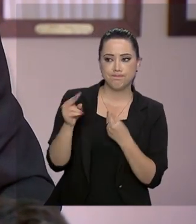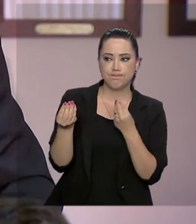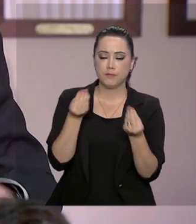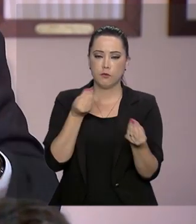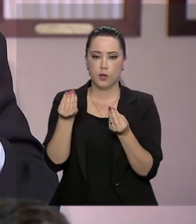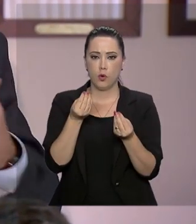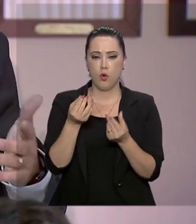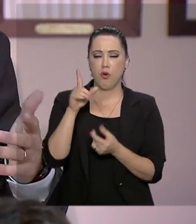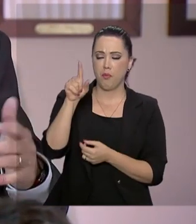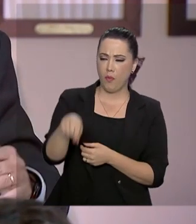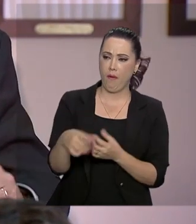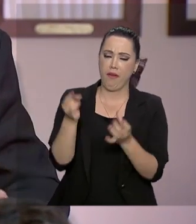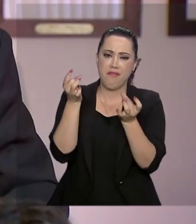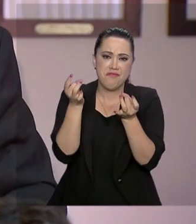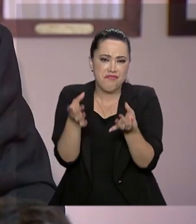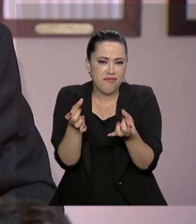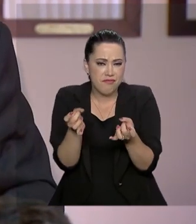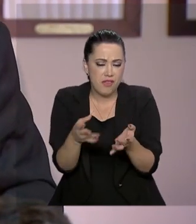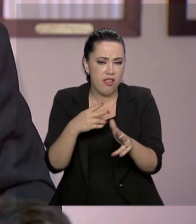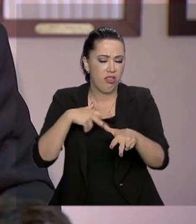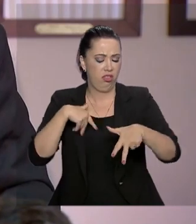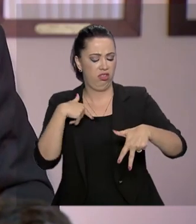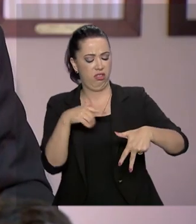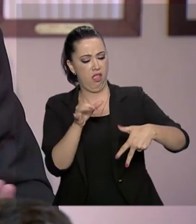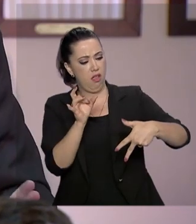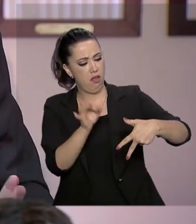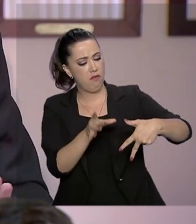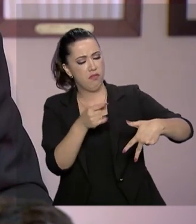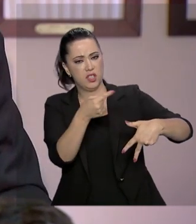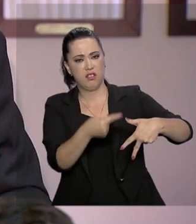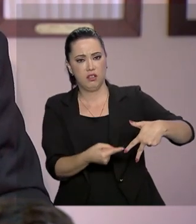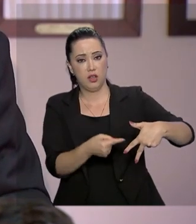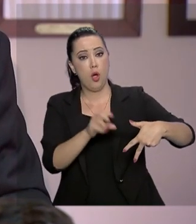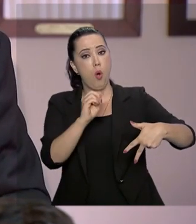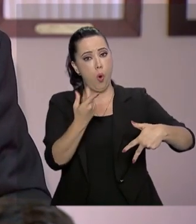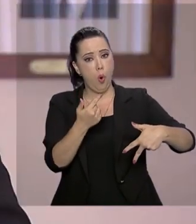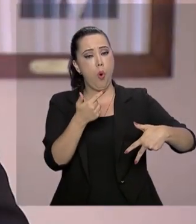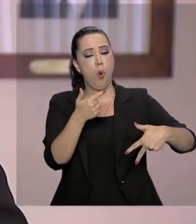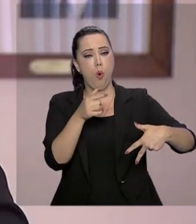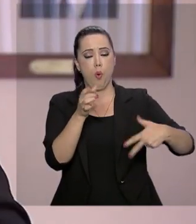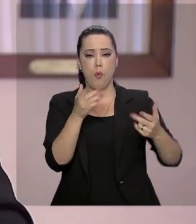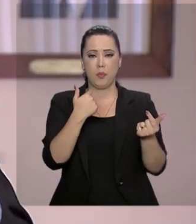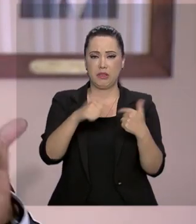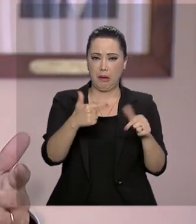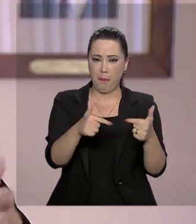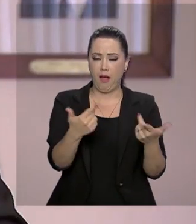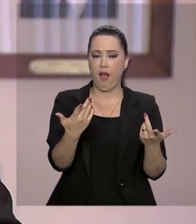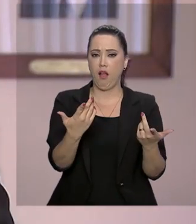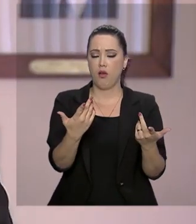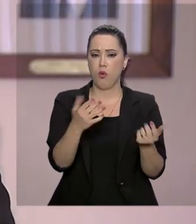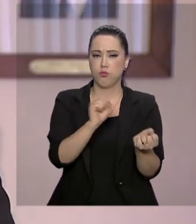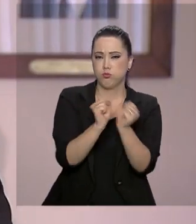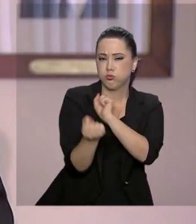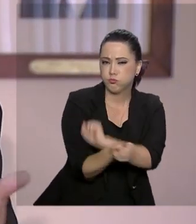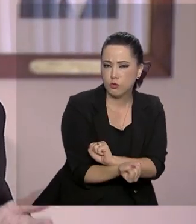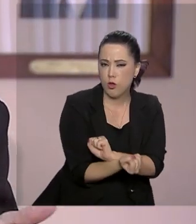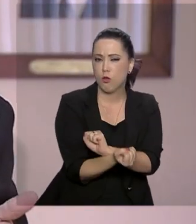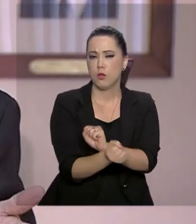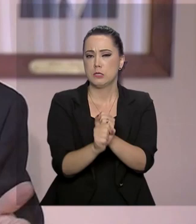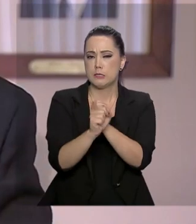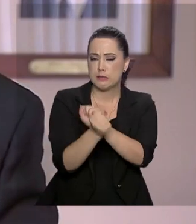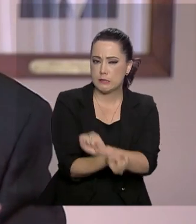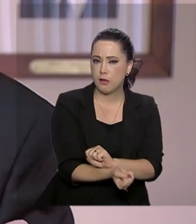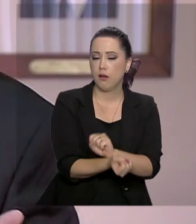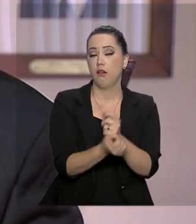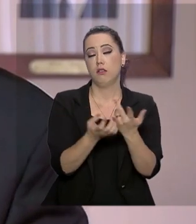tráfico de pessoas, a exploração de trabalho de maneira indevida. Para o ministro Sérgio Moro, é preciso aumentar